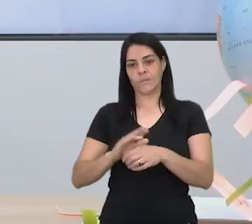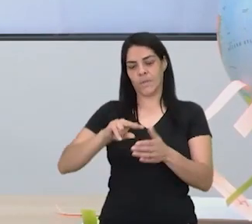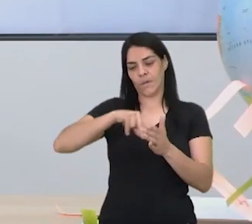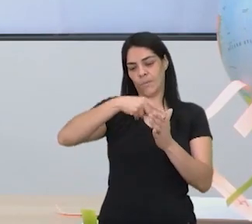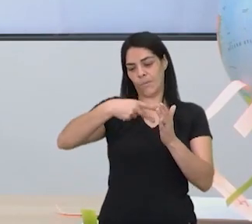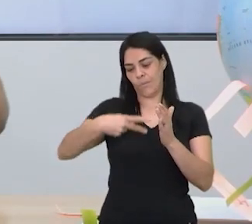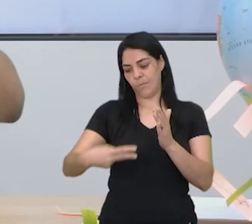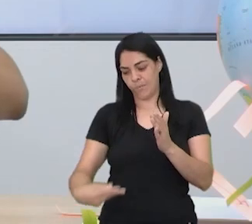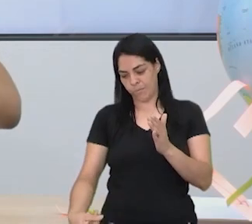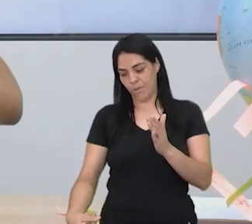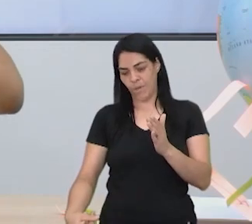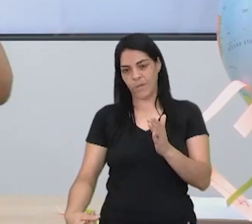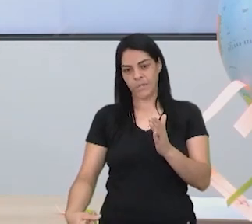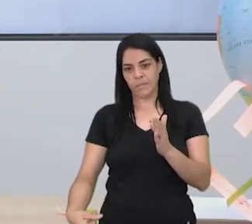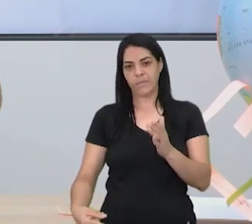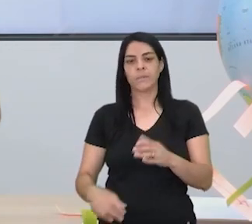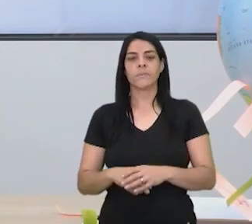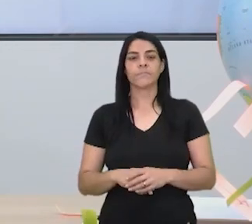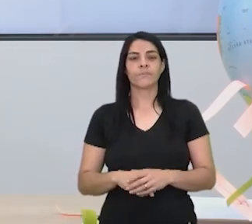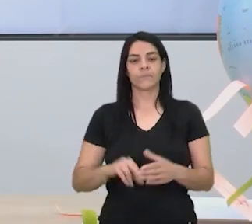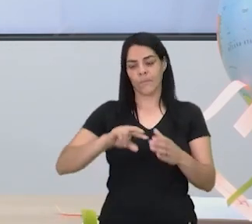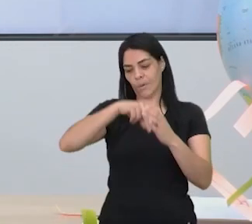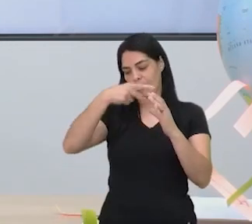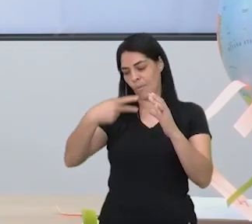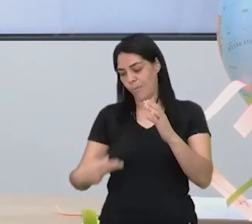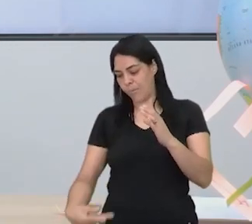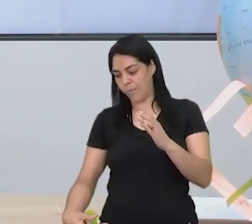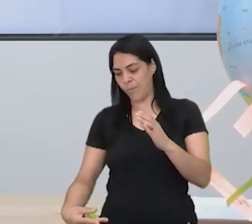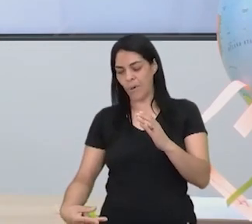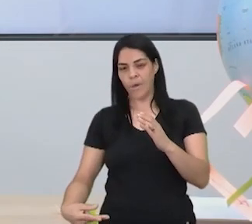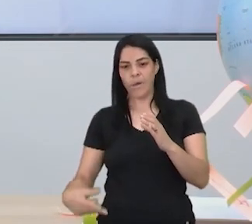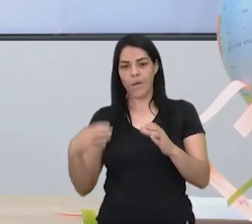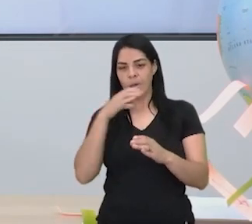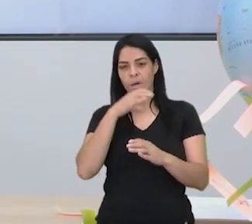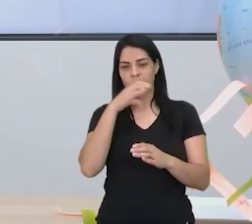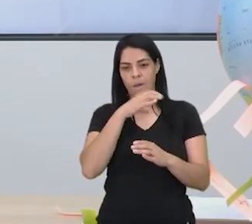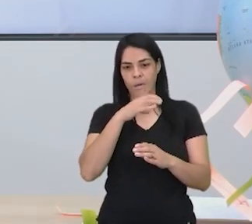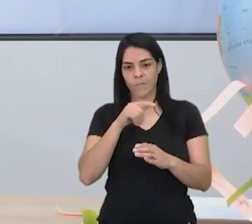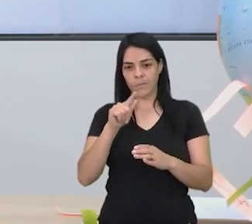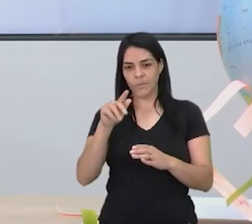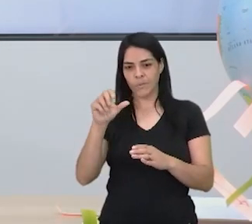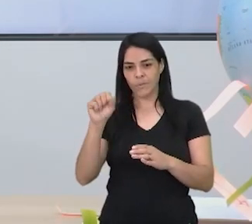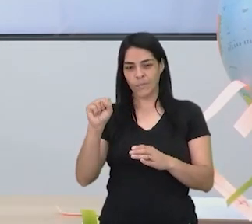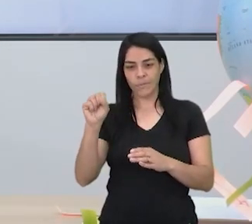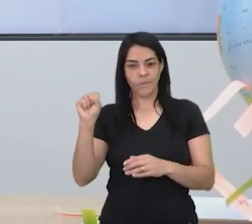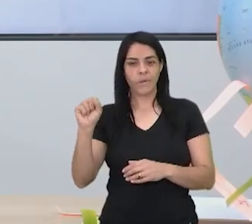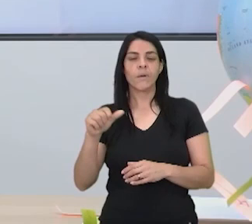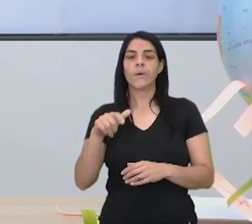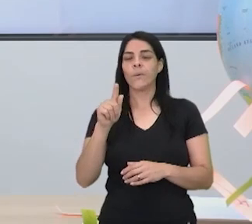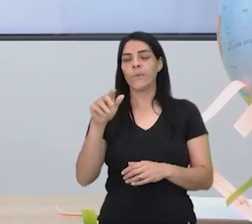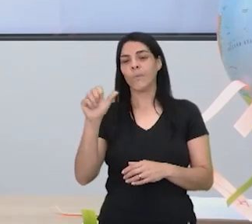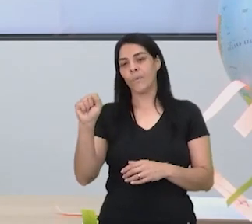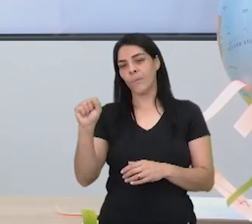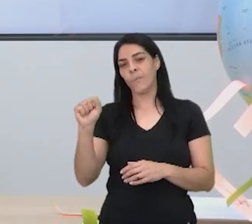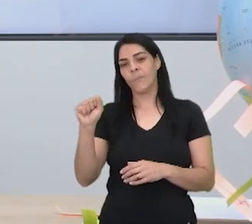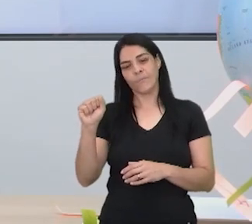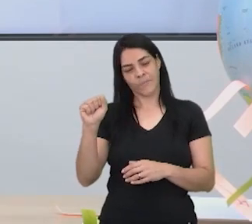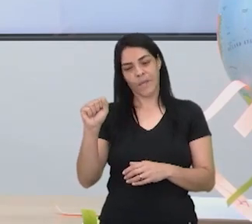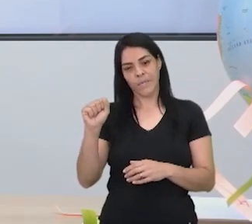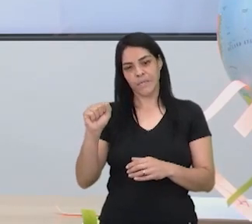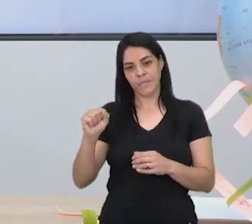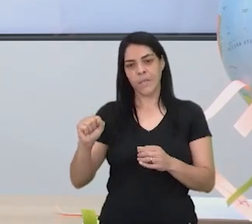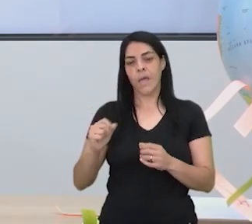né, emergir rapidamente, os gases vão querer sair como se fosse na boca de uma garrafa quando